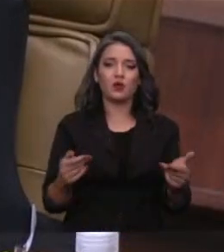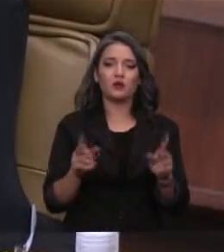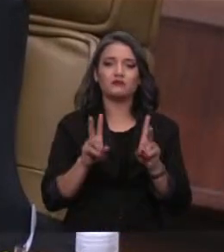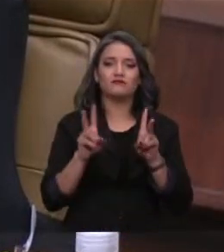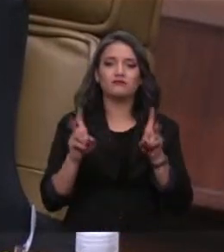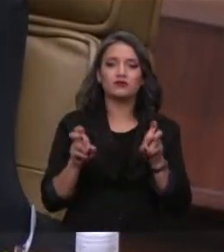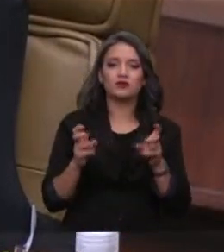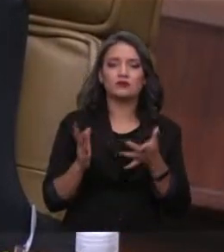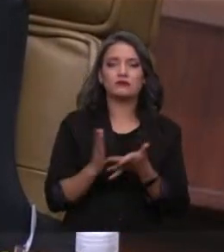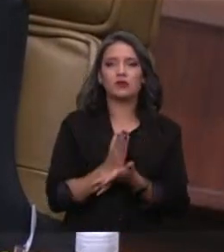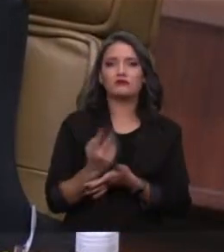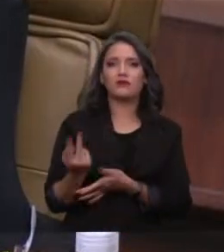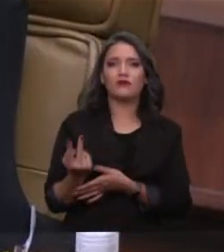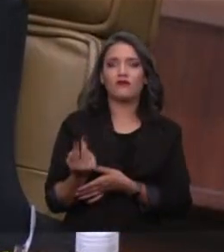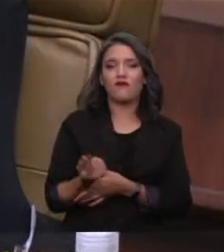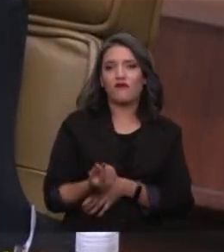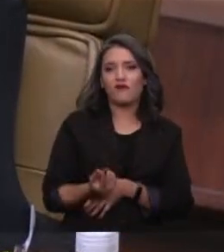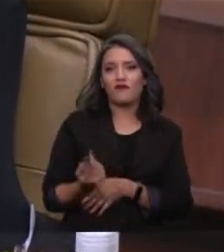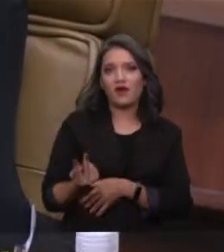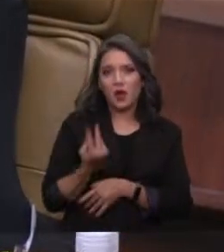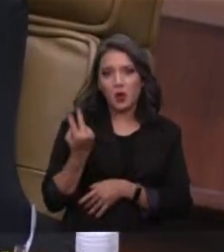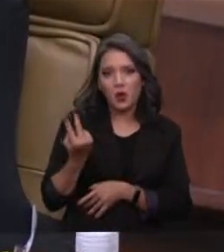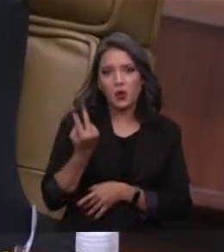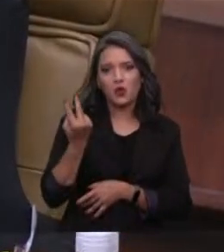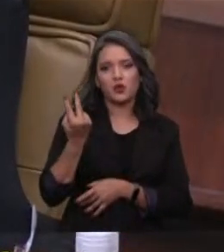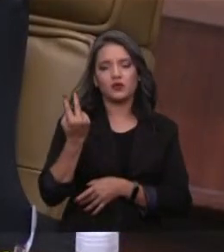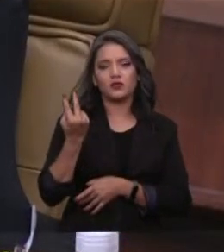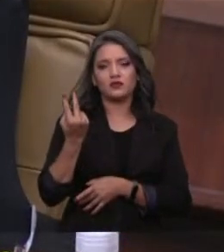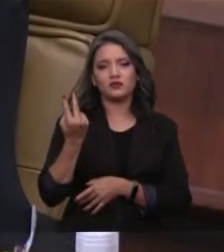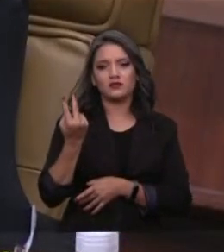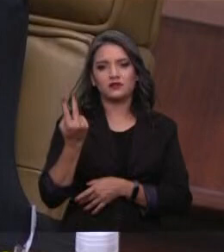valores, trazer também uma compreensão,